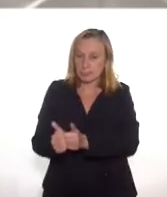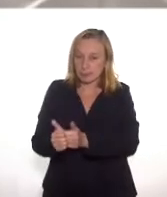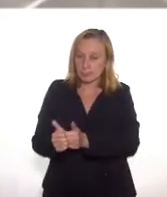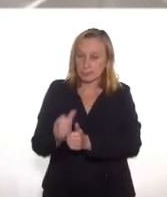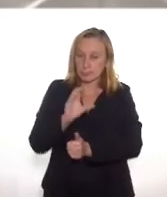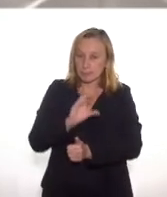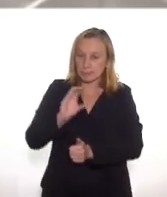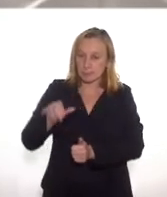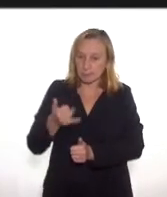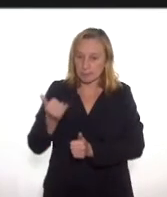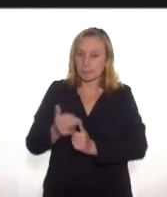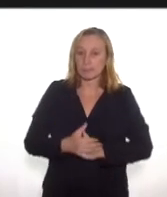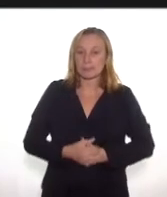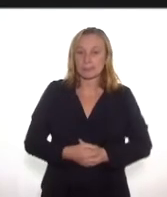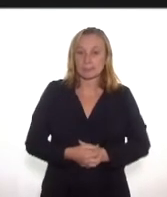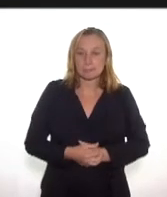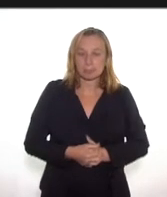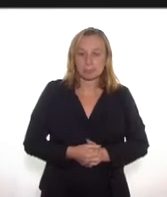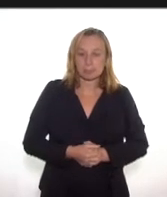da CCJ.